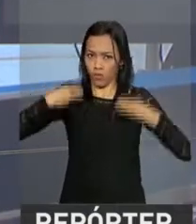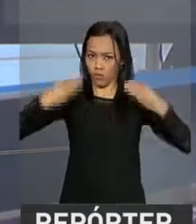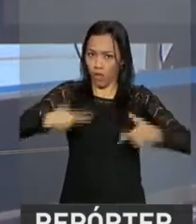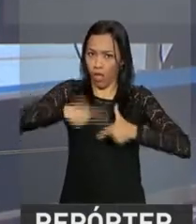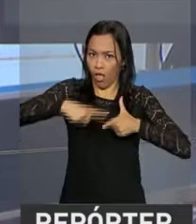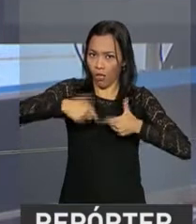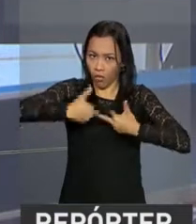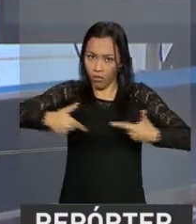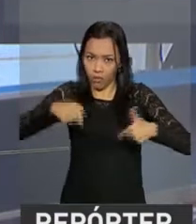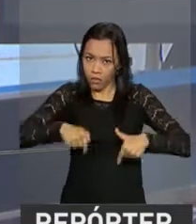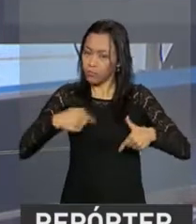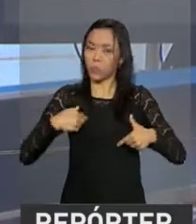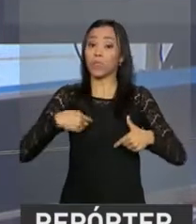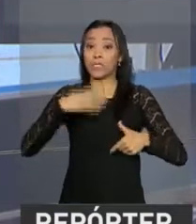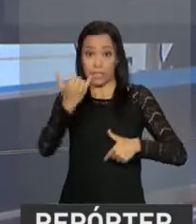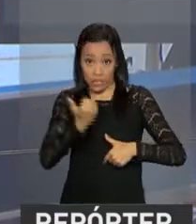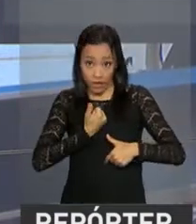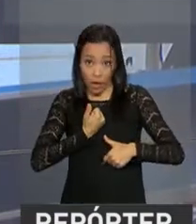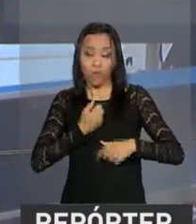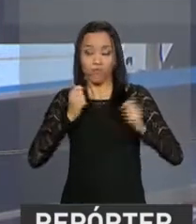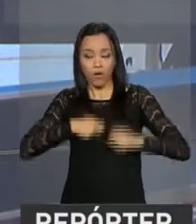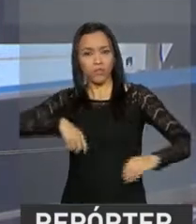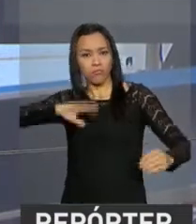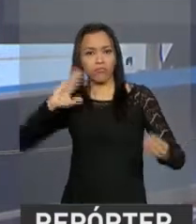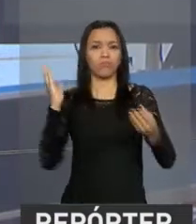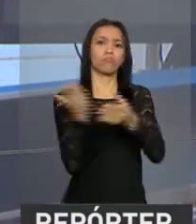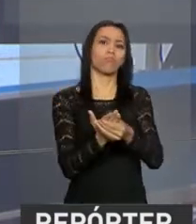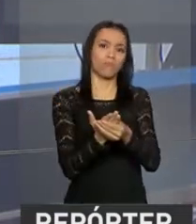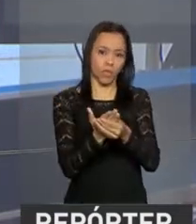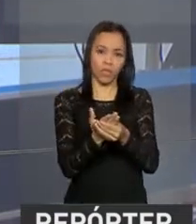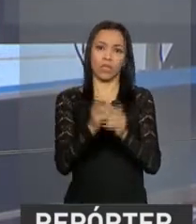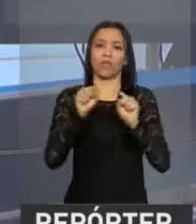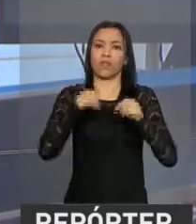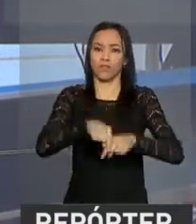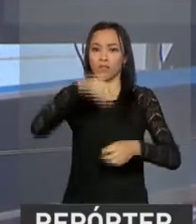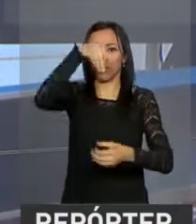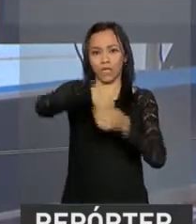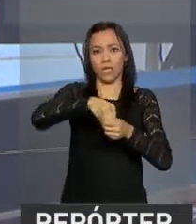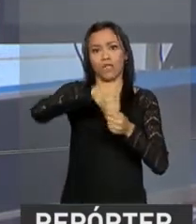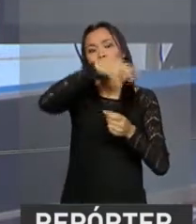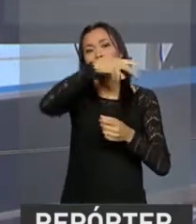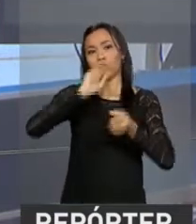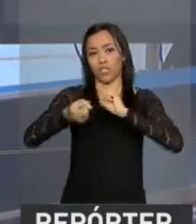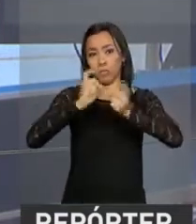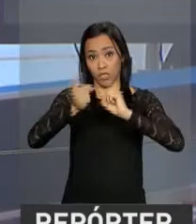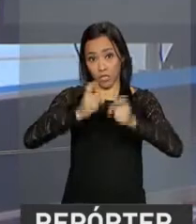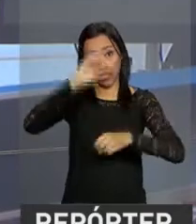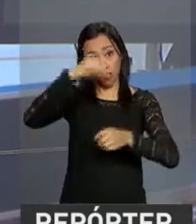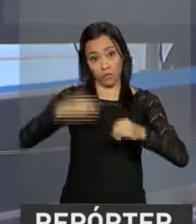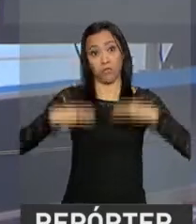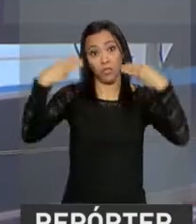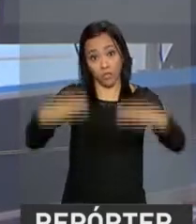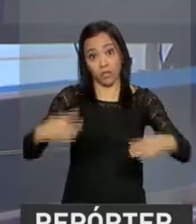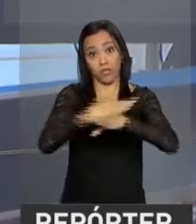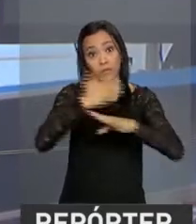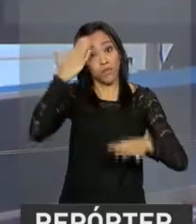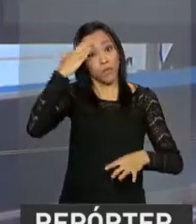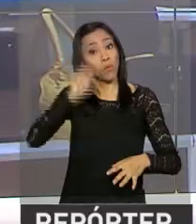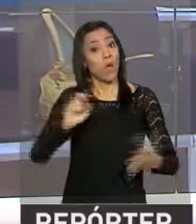adianta que assim que for informado poderá instaurar imediatamente processos administrativos disciplinares para apurar a